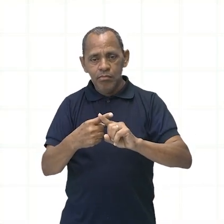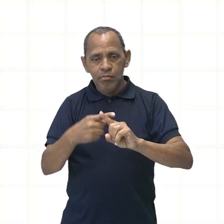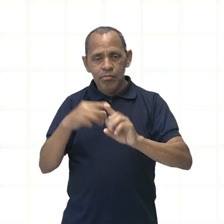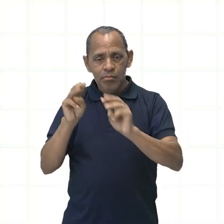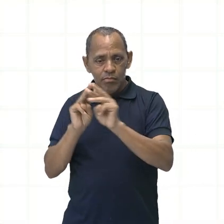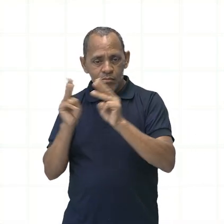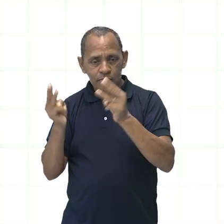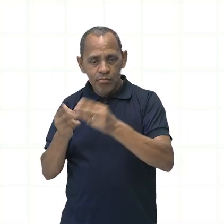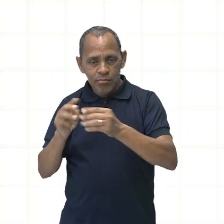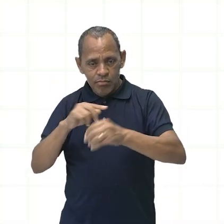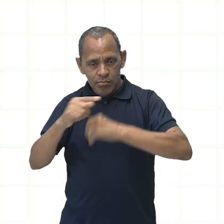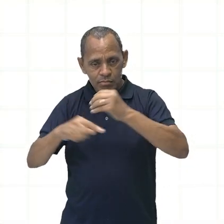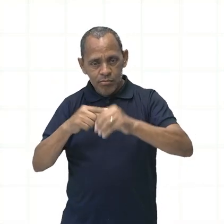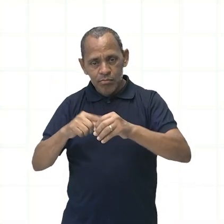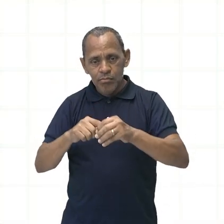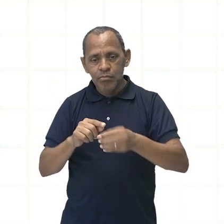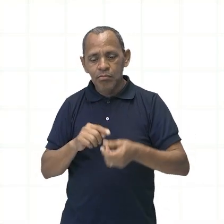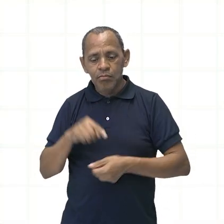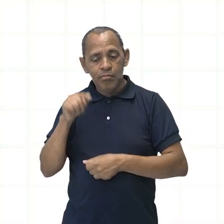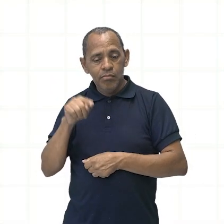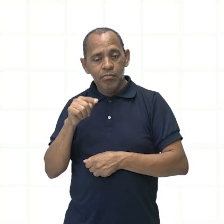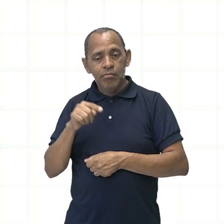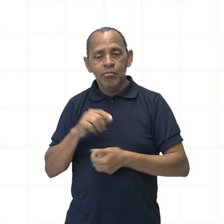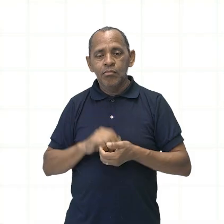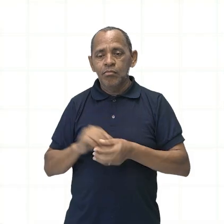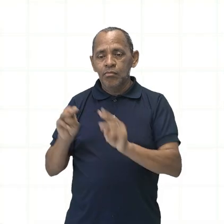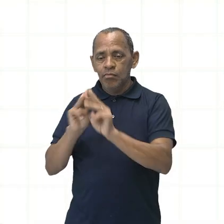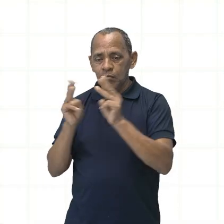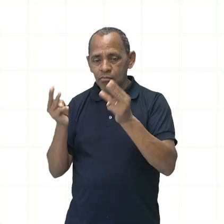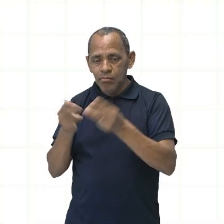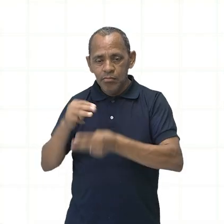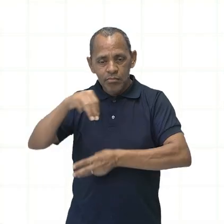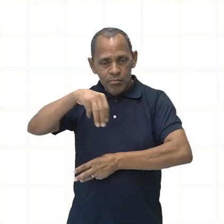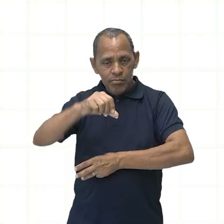massa atômica desse elemento, ou seja, a sua massa